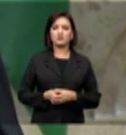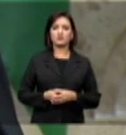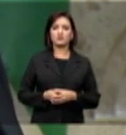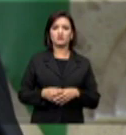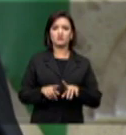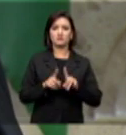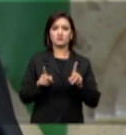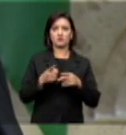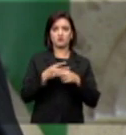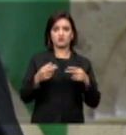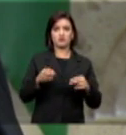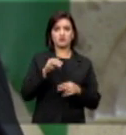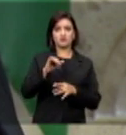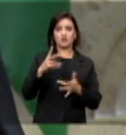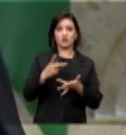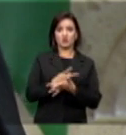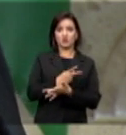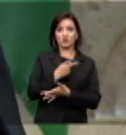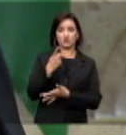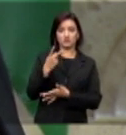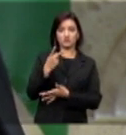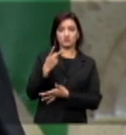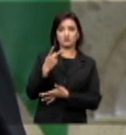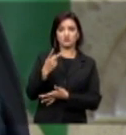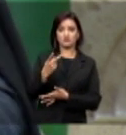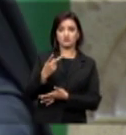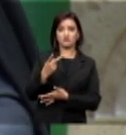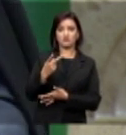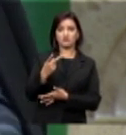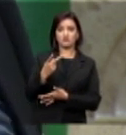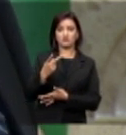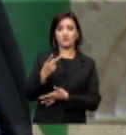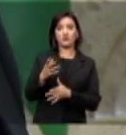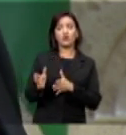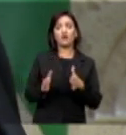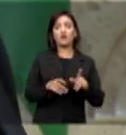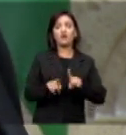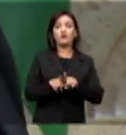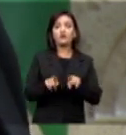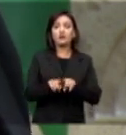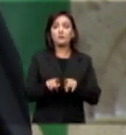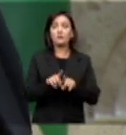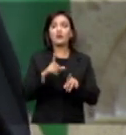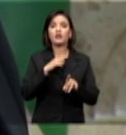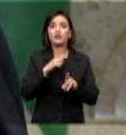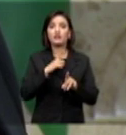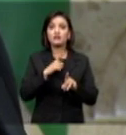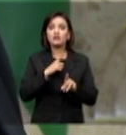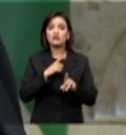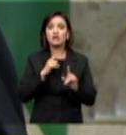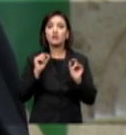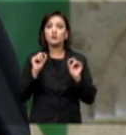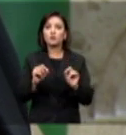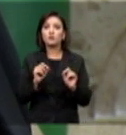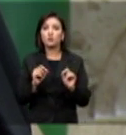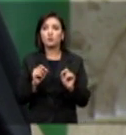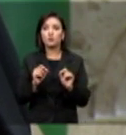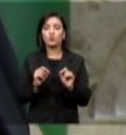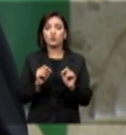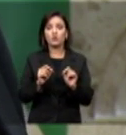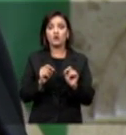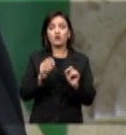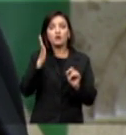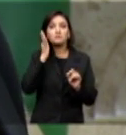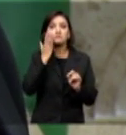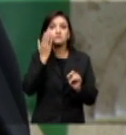caso de não cumprimento dessas obrigações. A criação de um indicador para acompanhar o grau de saturação da ferrovia e gatilho de investimentos